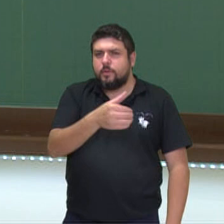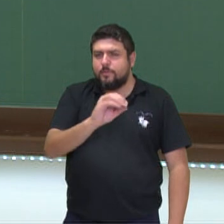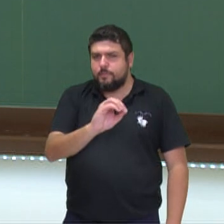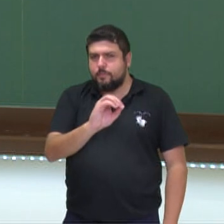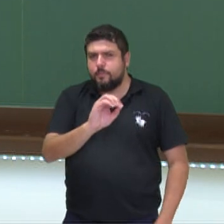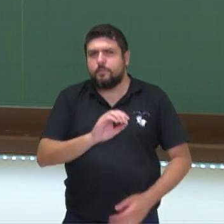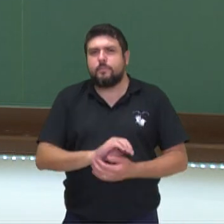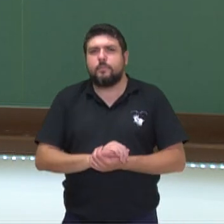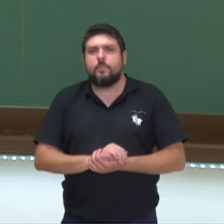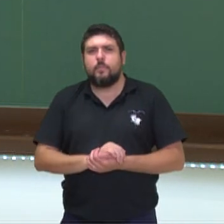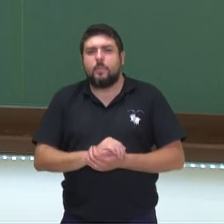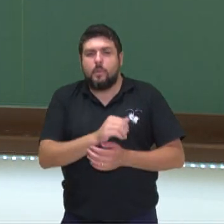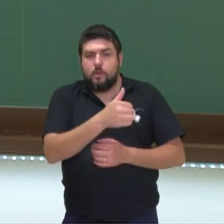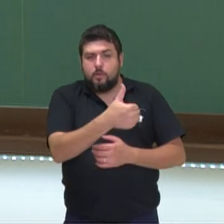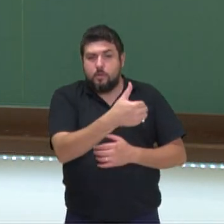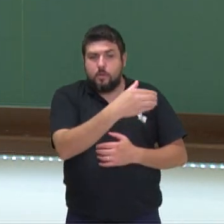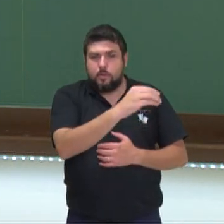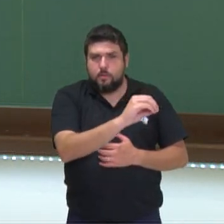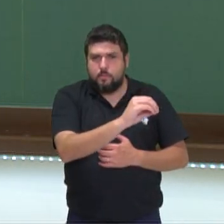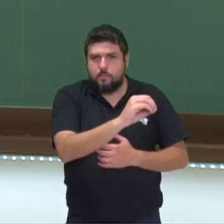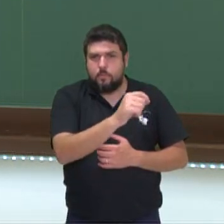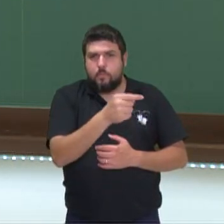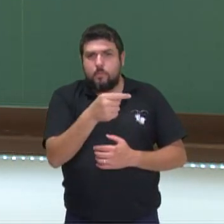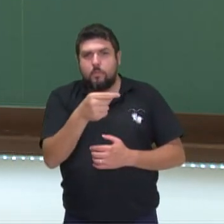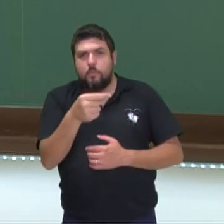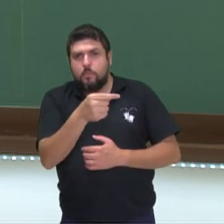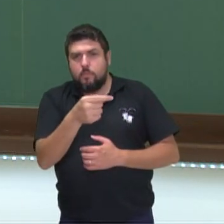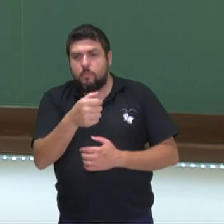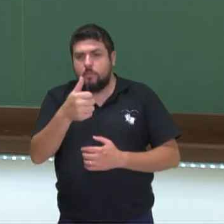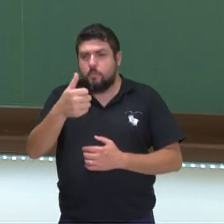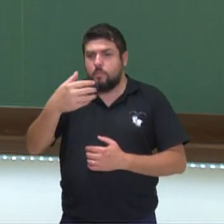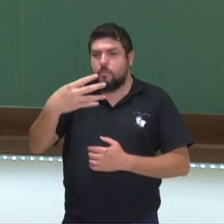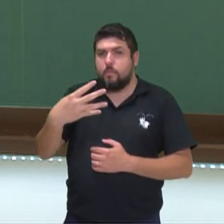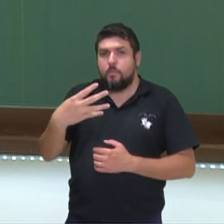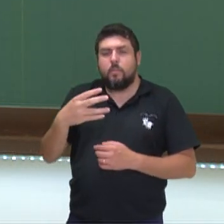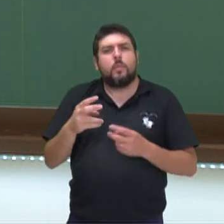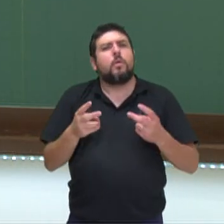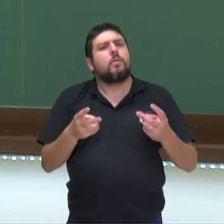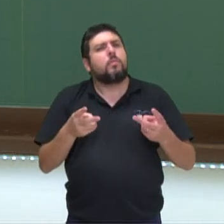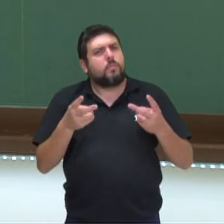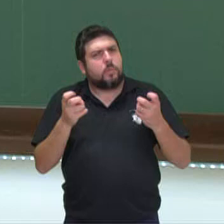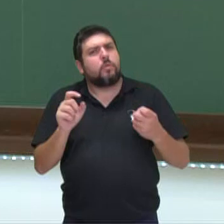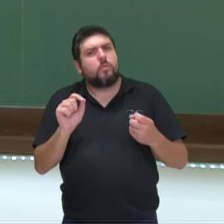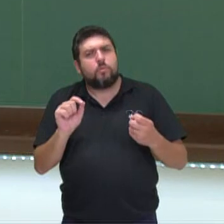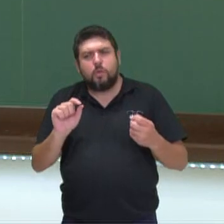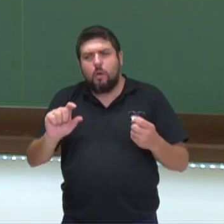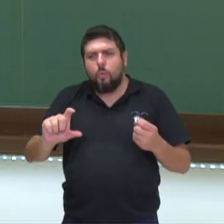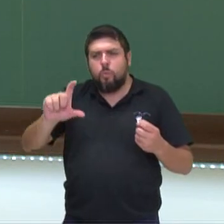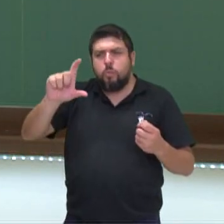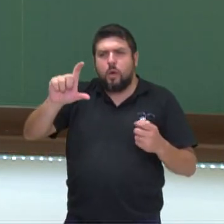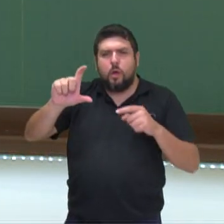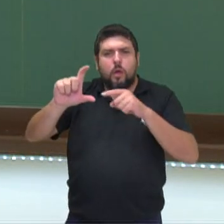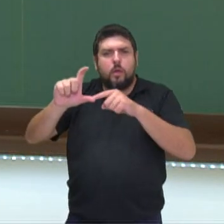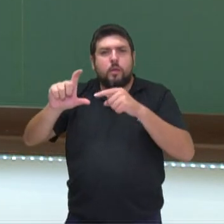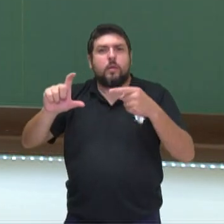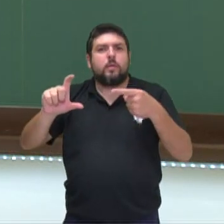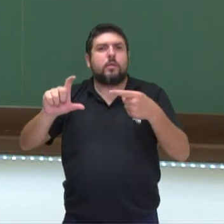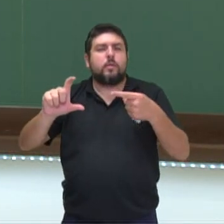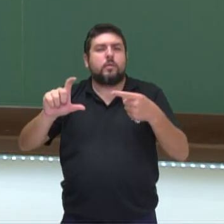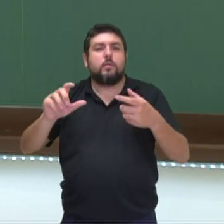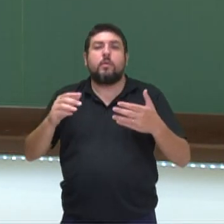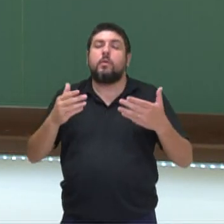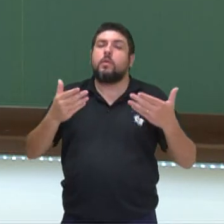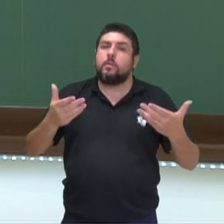vamos subtrair 10 menos 14. Veja que o maior número é negativo, então o resultado também